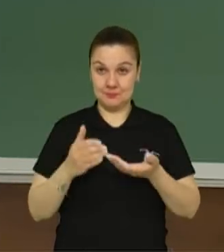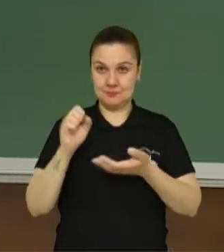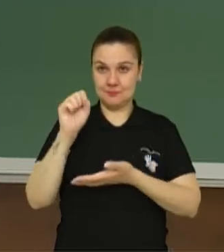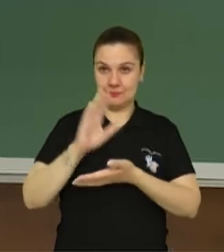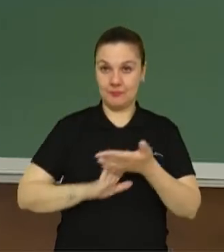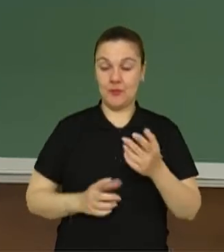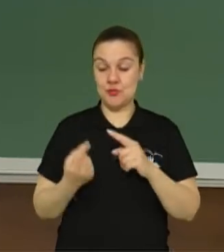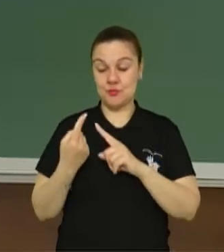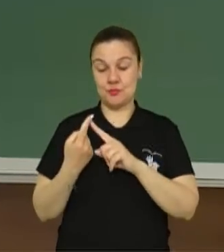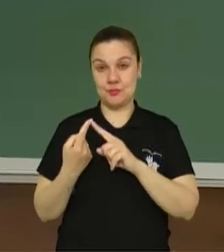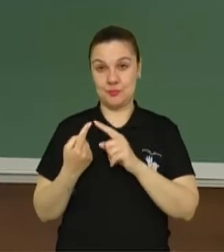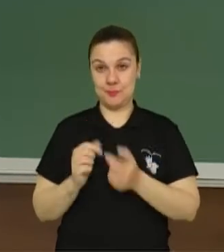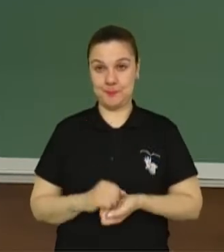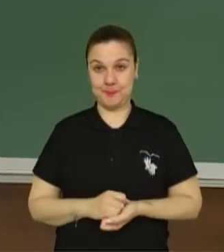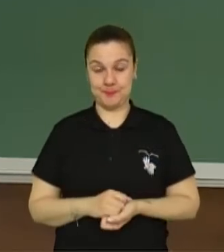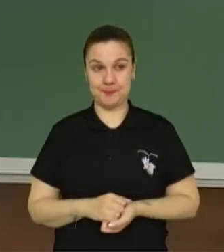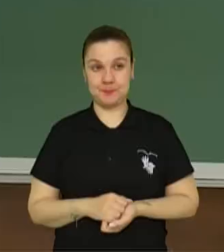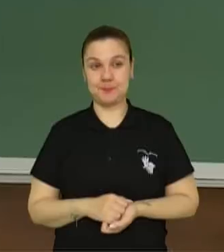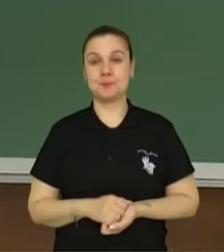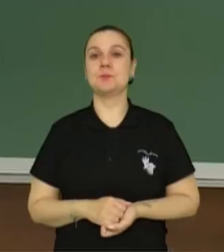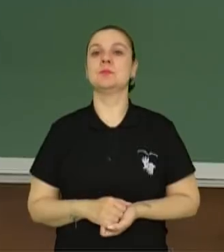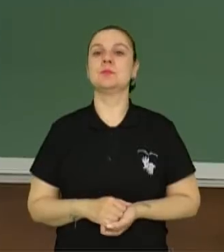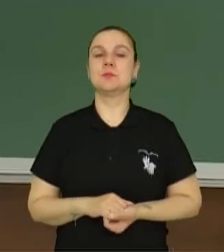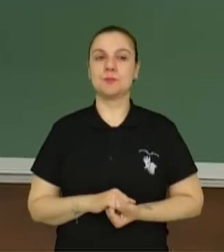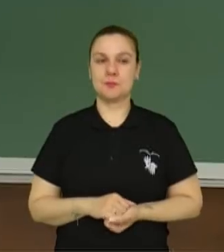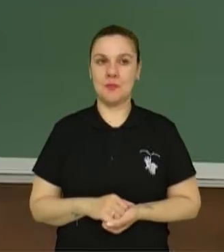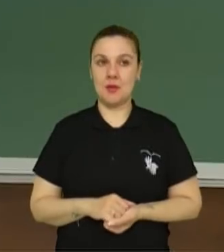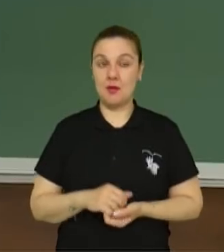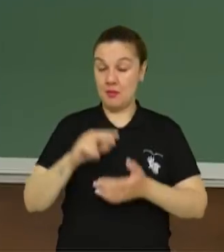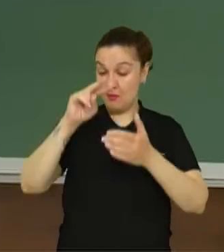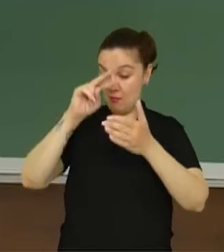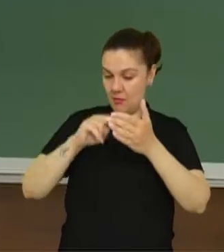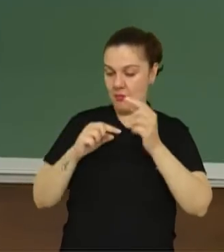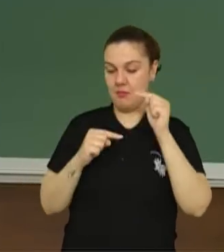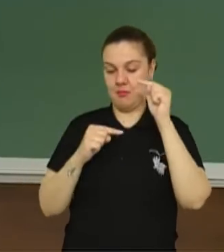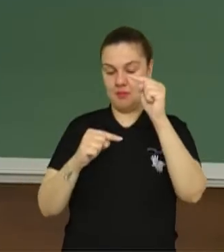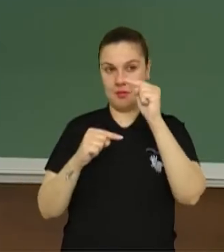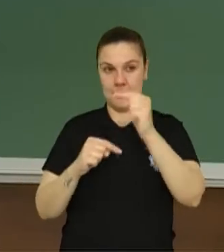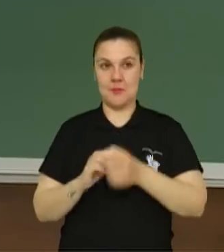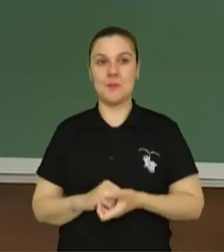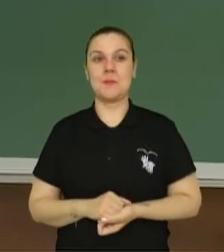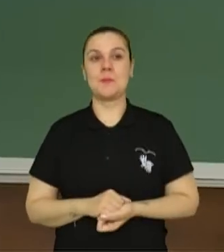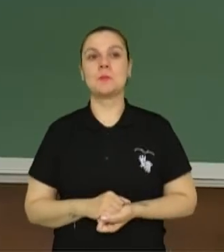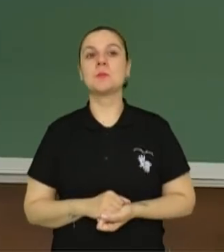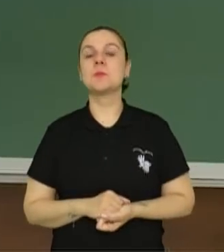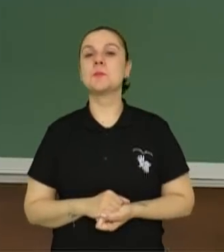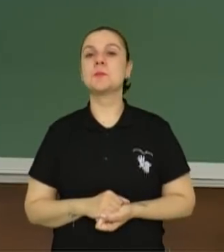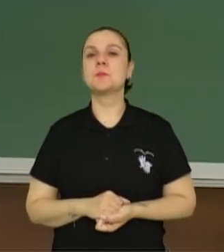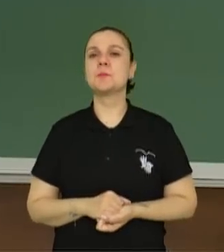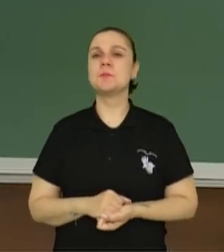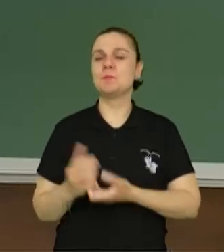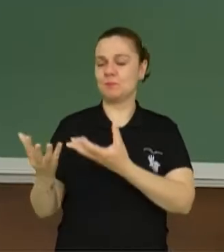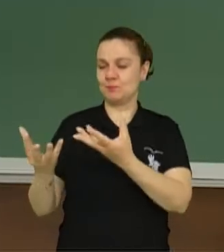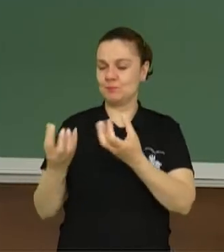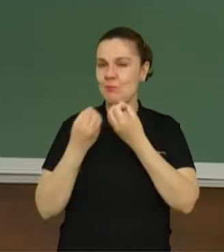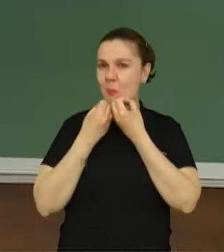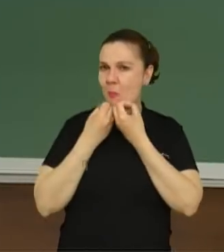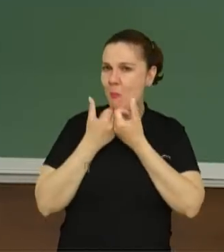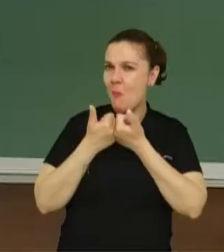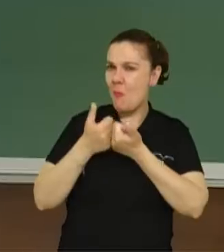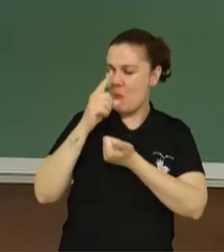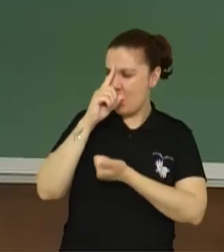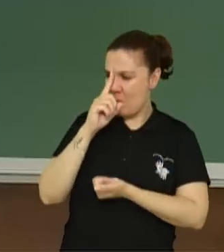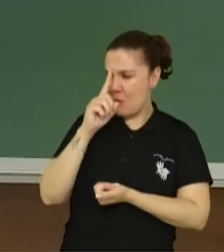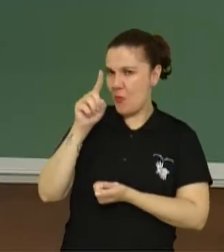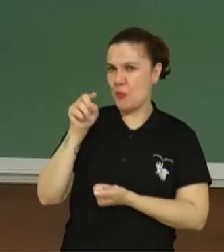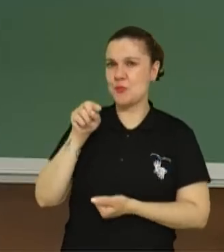E agora a atividade número 1 aqui para você. Leia novamente o seguinte trecho. Muito bom dia para